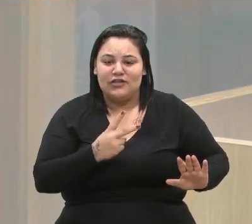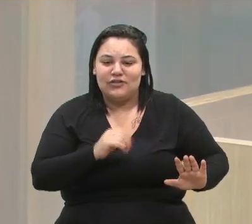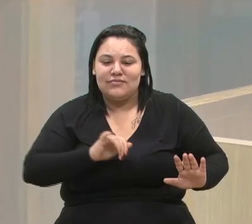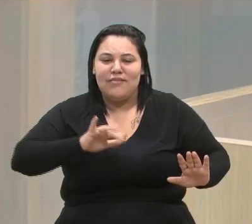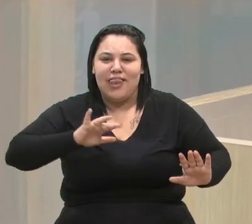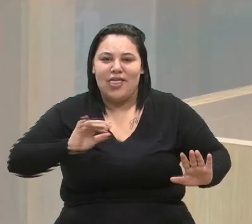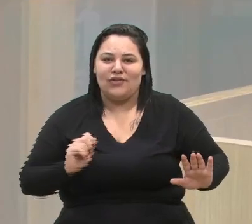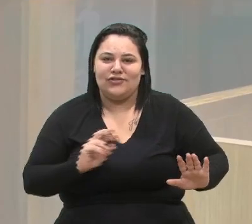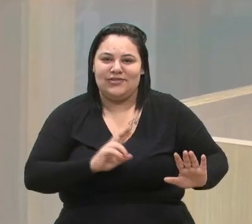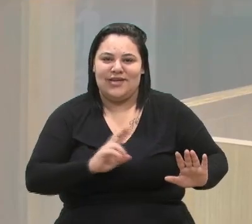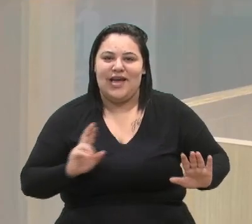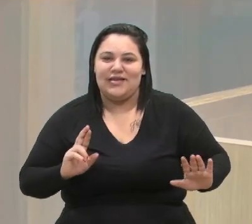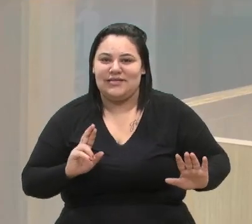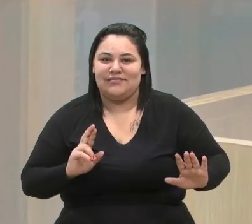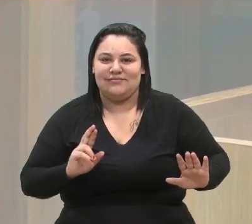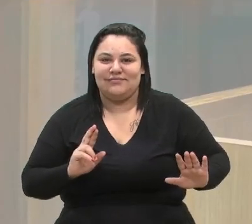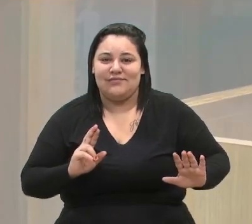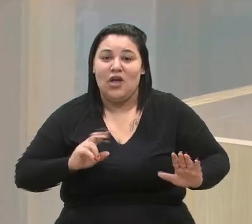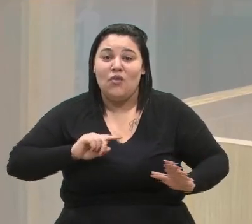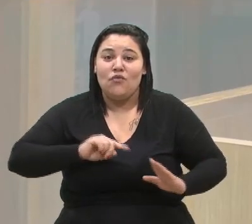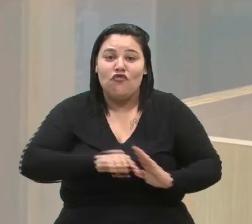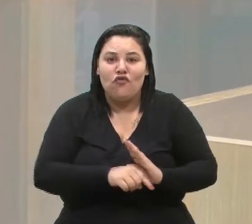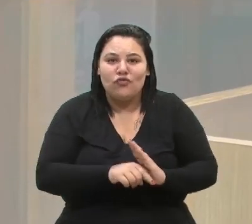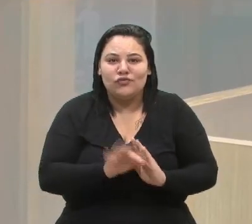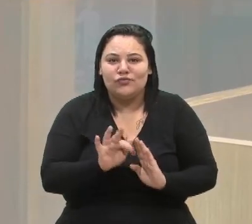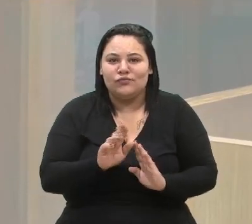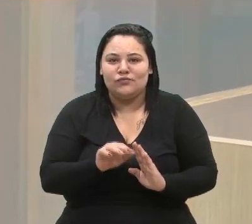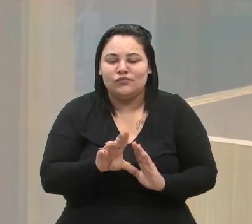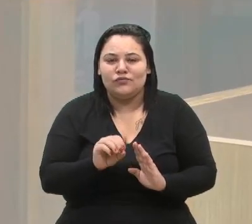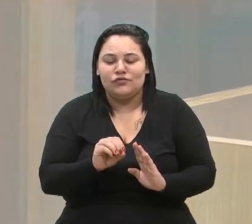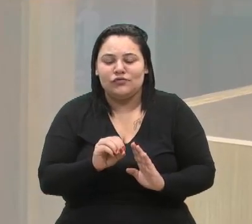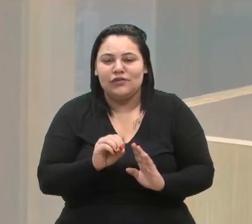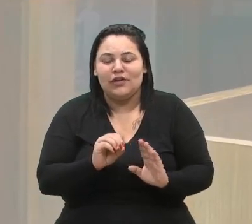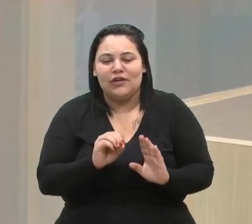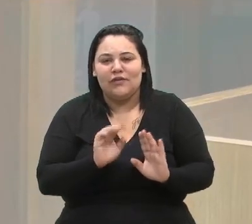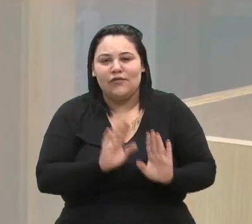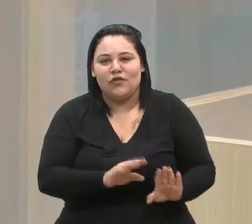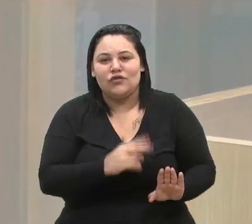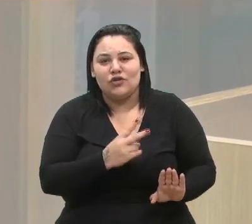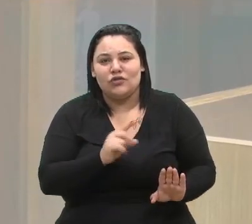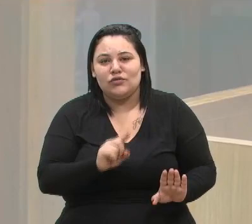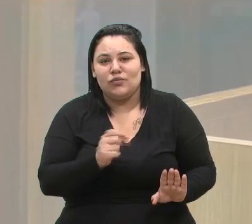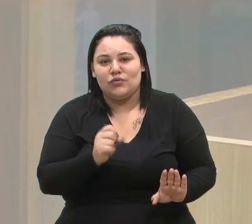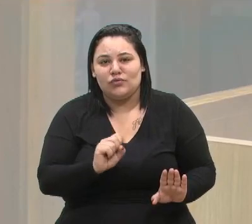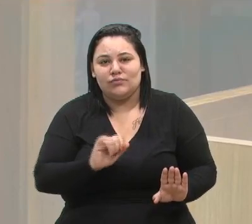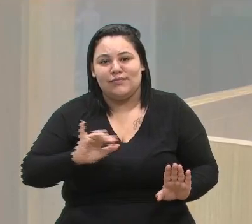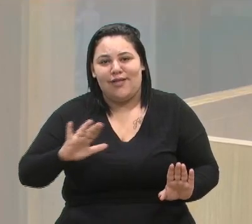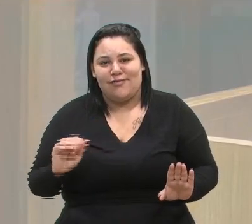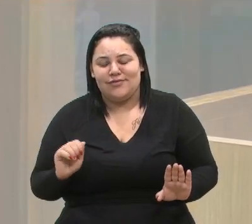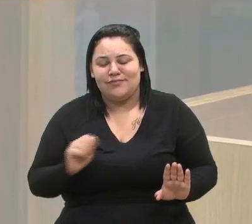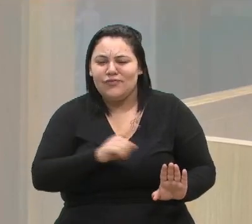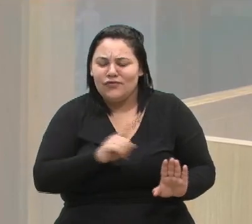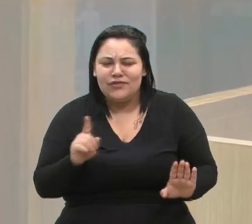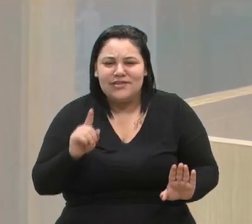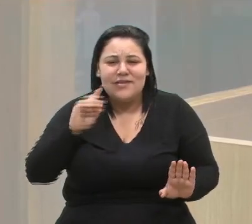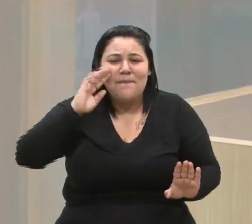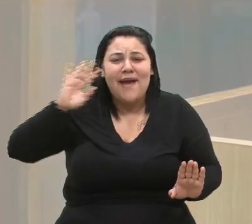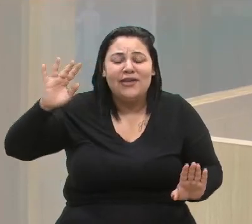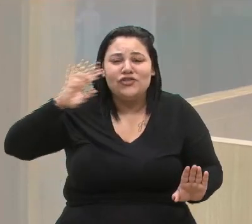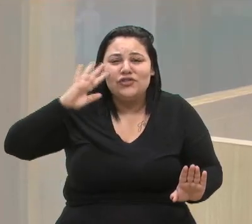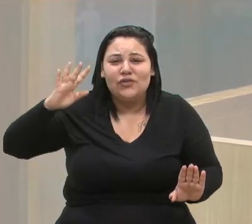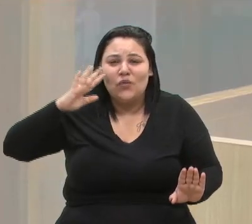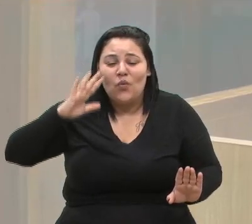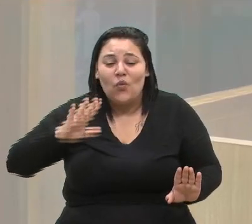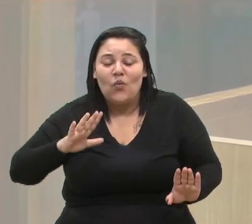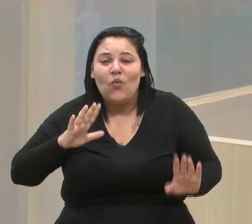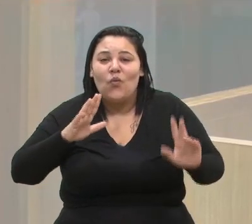reais para os fundos e ficaram apenas 2,8 milhões. Vocês têm ideia de quantos